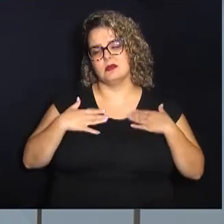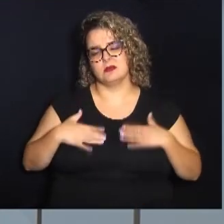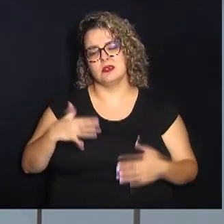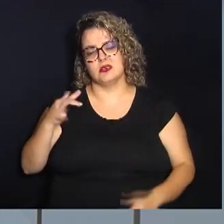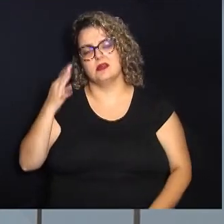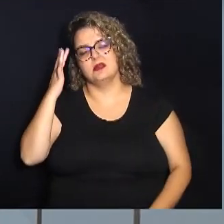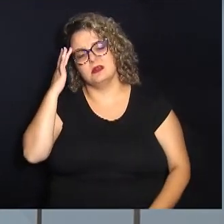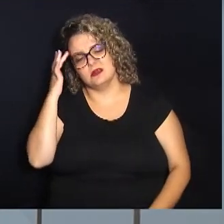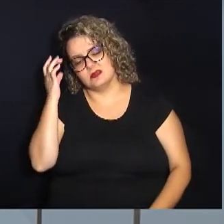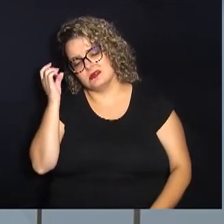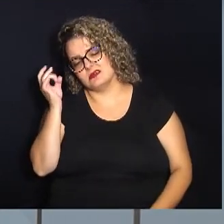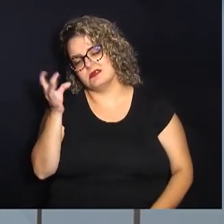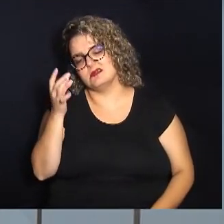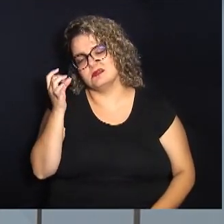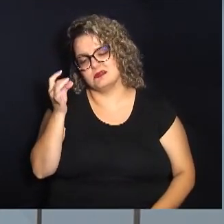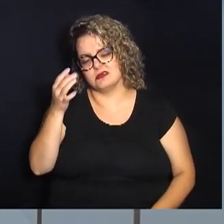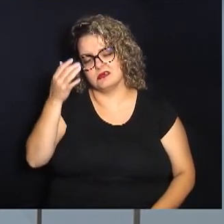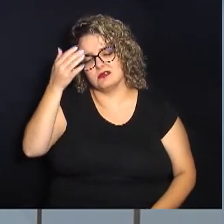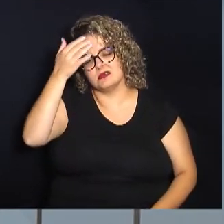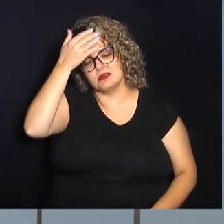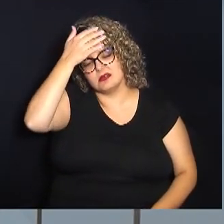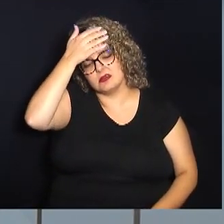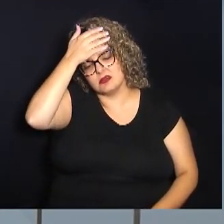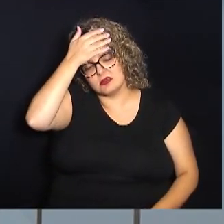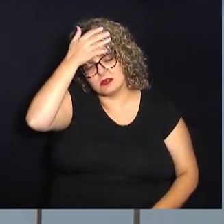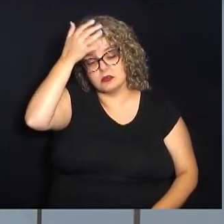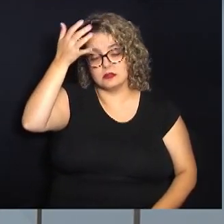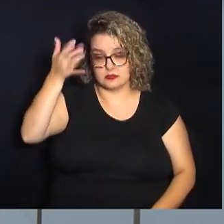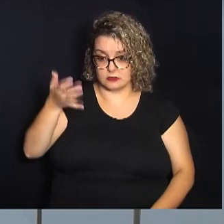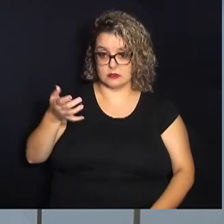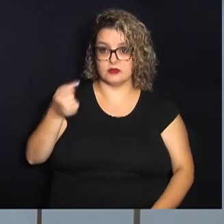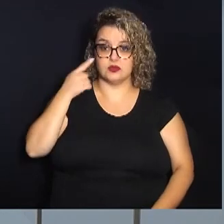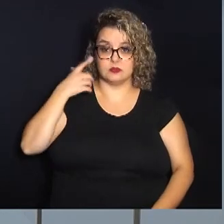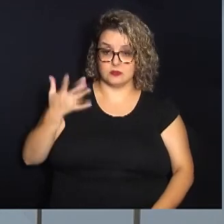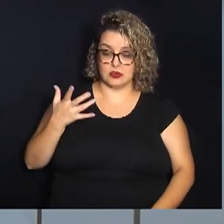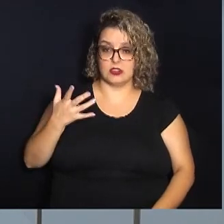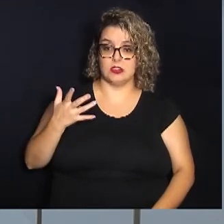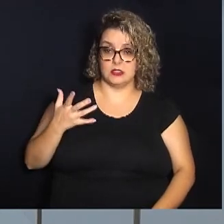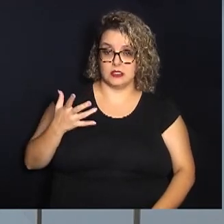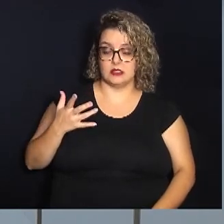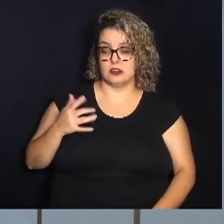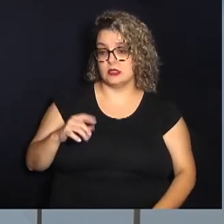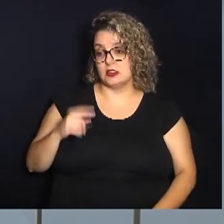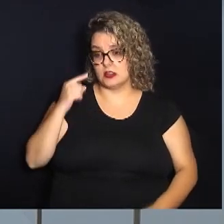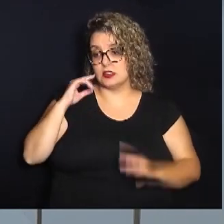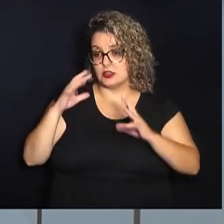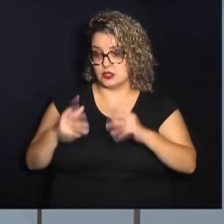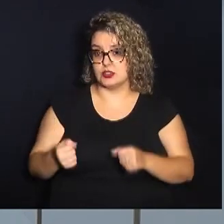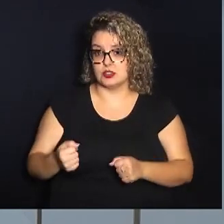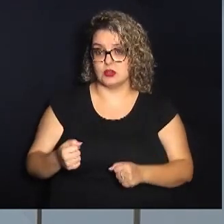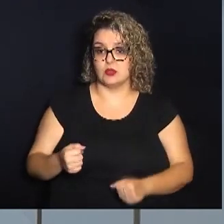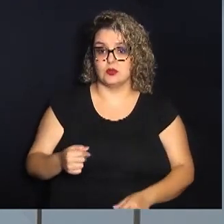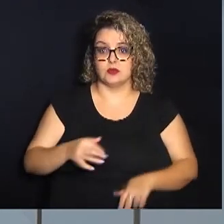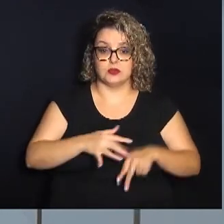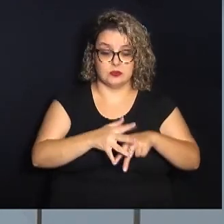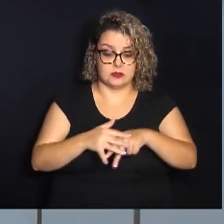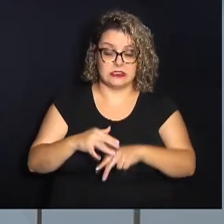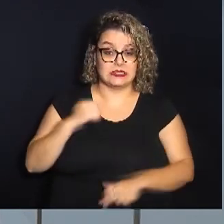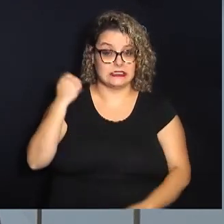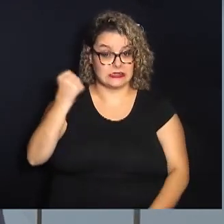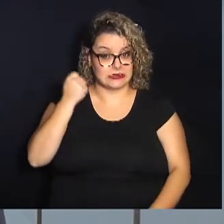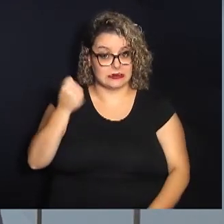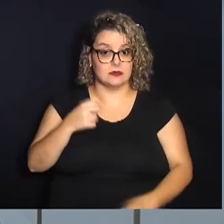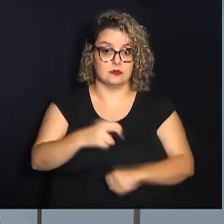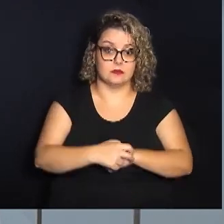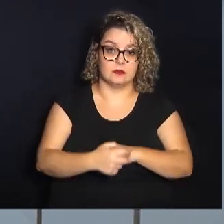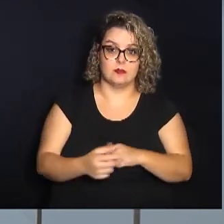cabeça, de modo geral, os pacientes que ficam graves e precisam de uma internação, com dengue é bem